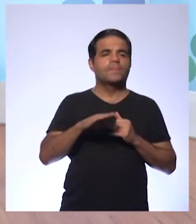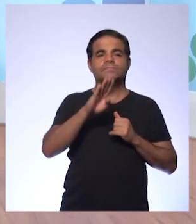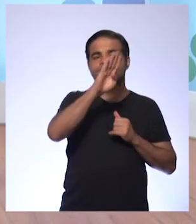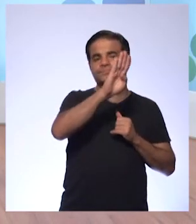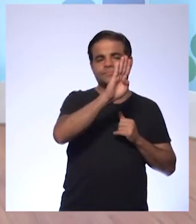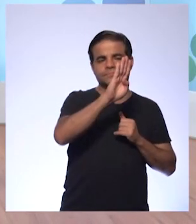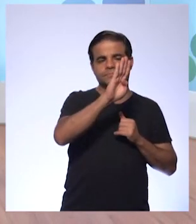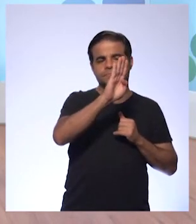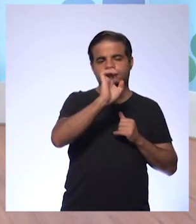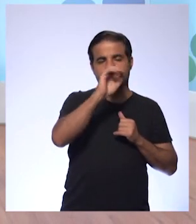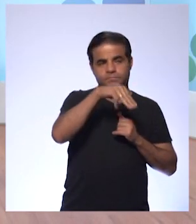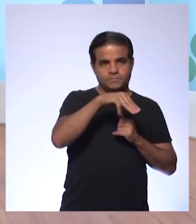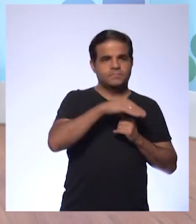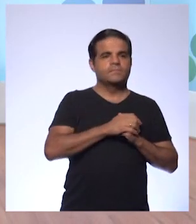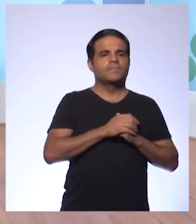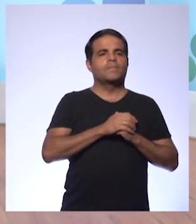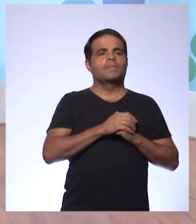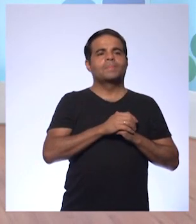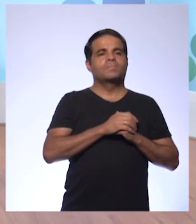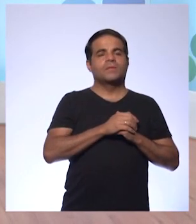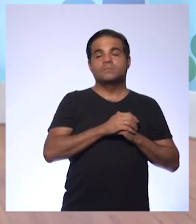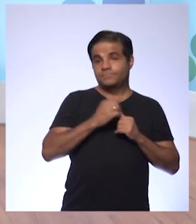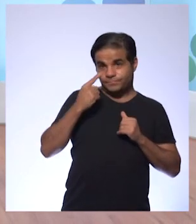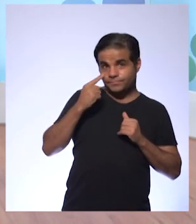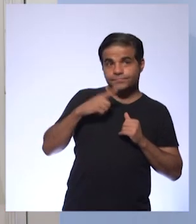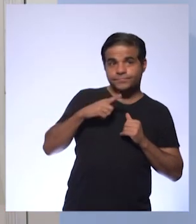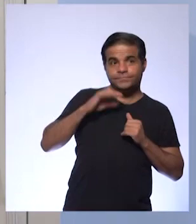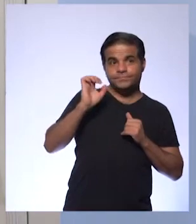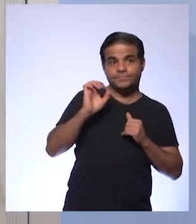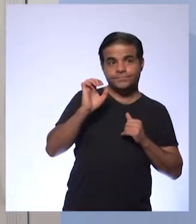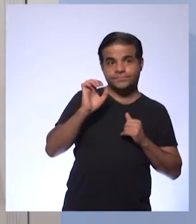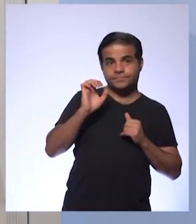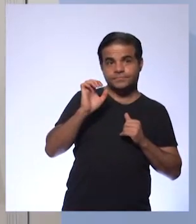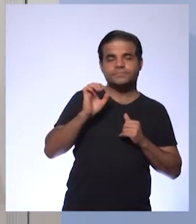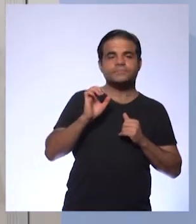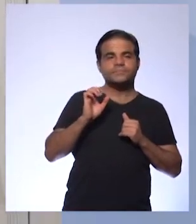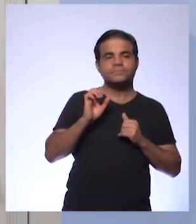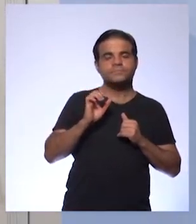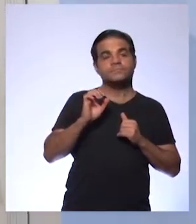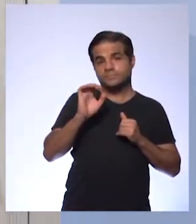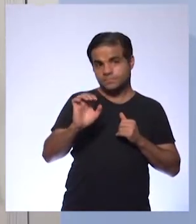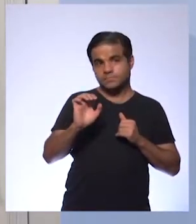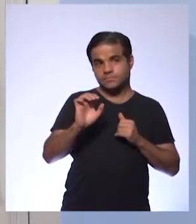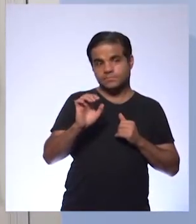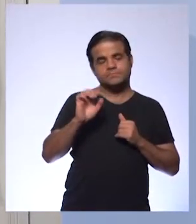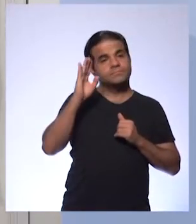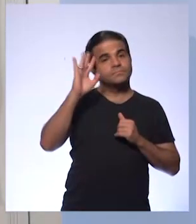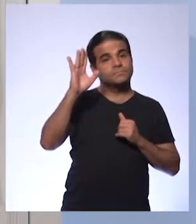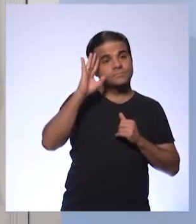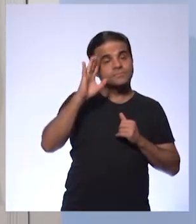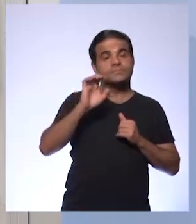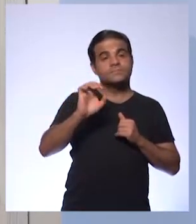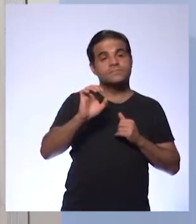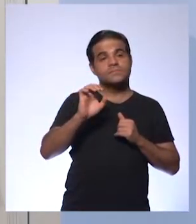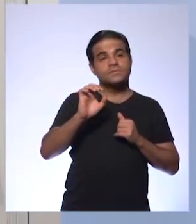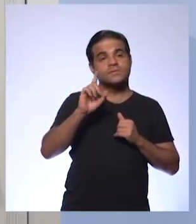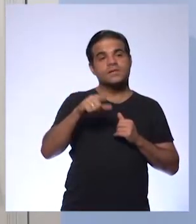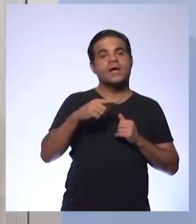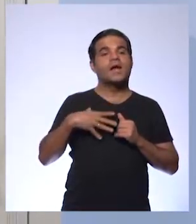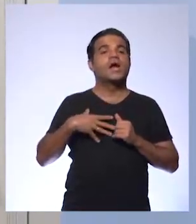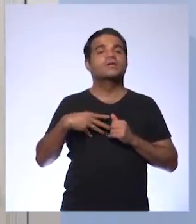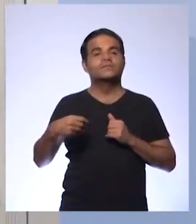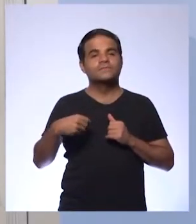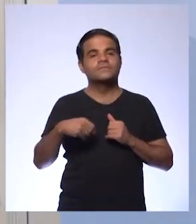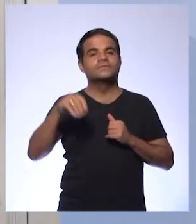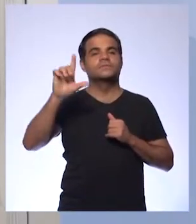bem. Não tem um Ezinho, Deia? Não tem um E? Não tem um E? Eu penso que o E é o filhinho